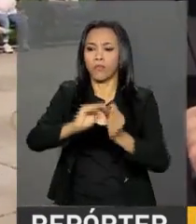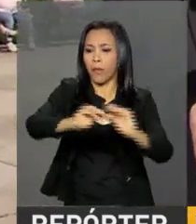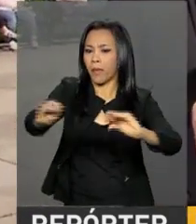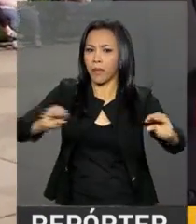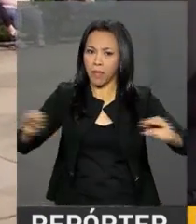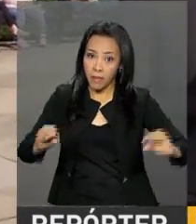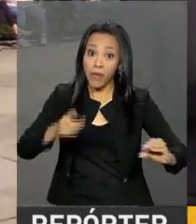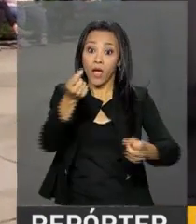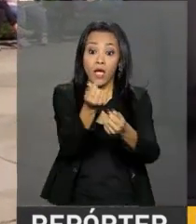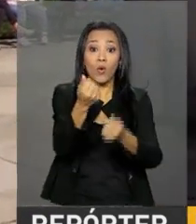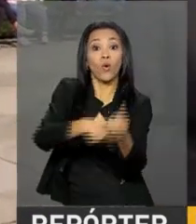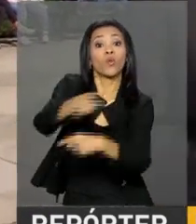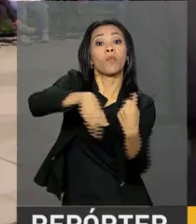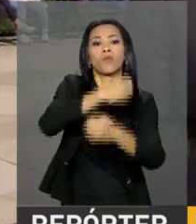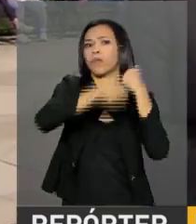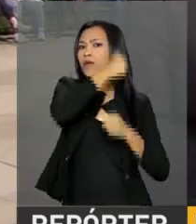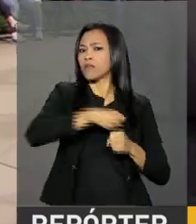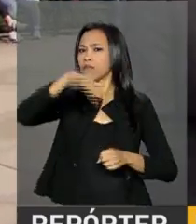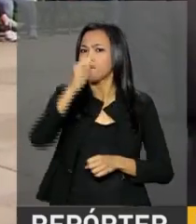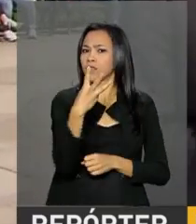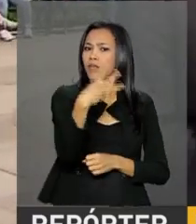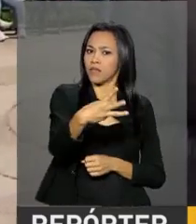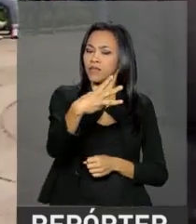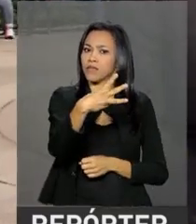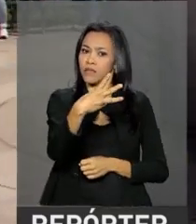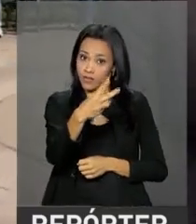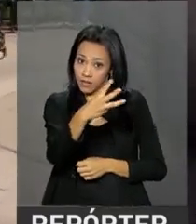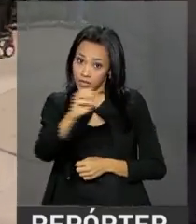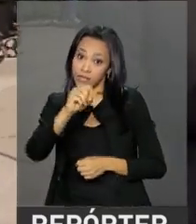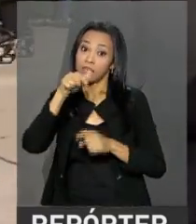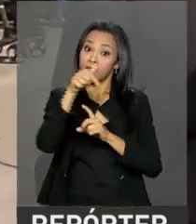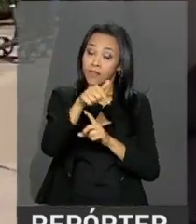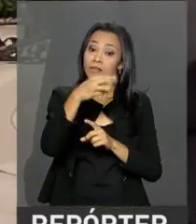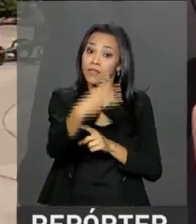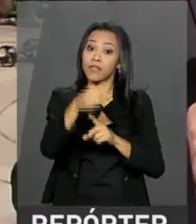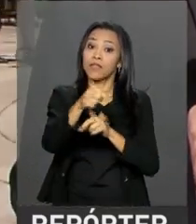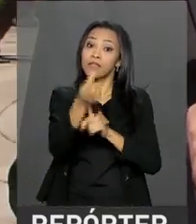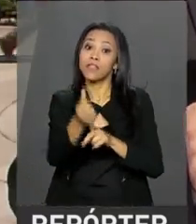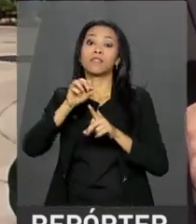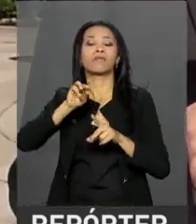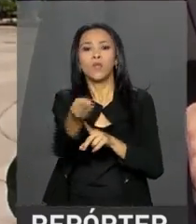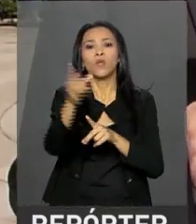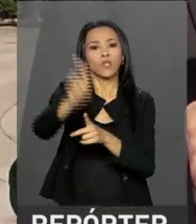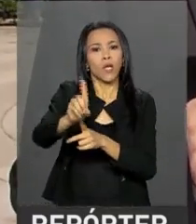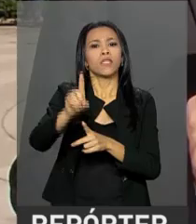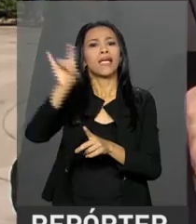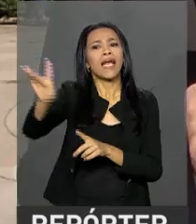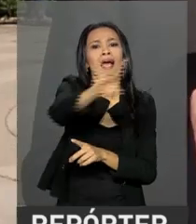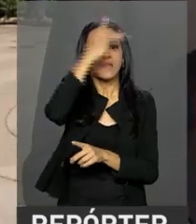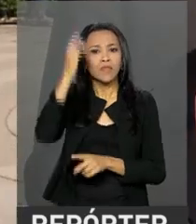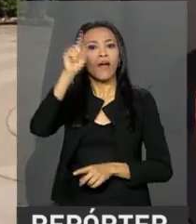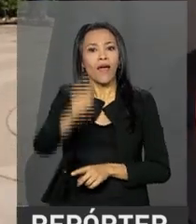Com uma economia que movimentou no ano passado mais de 376 bilhões de dólares, a renda média por pessoa é de